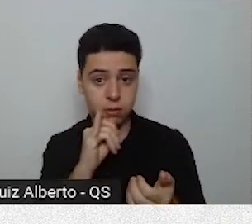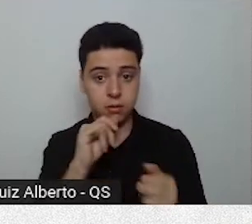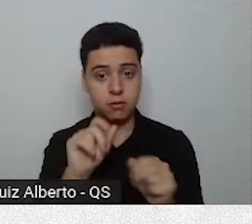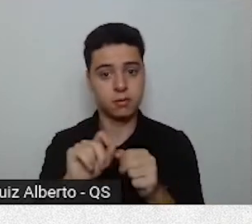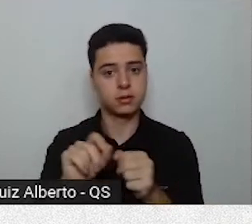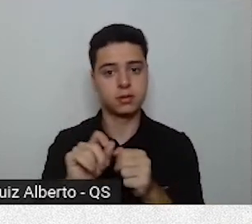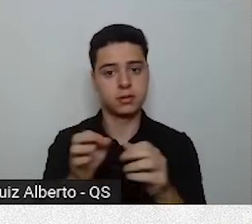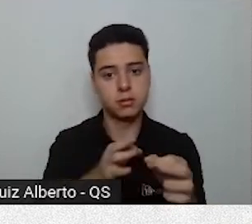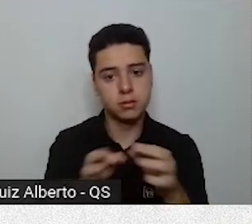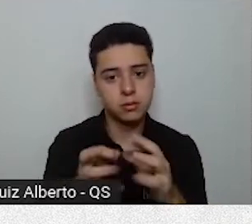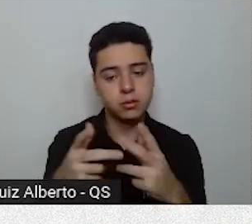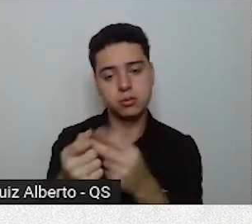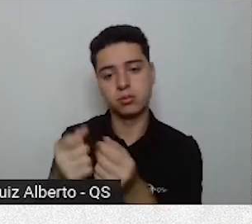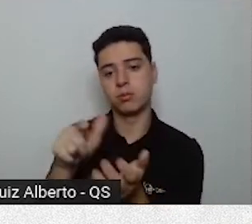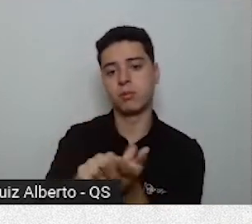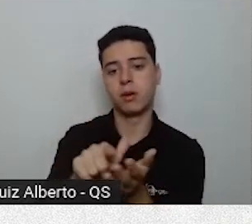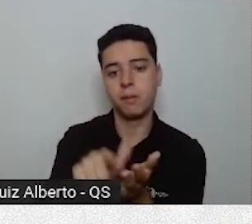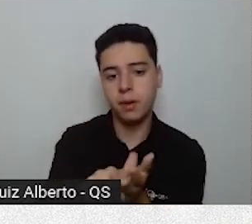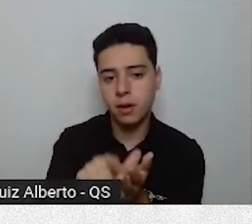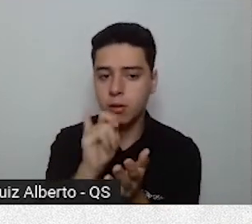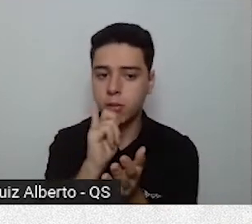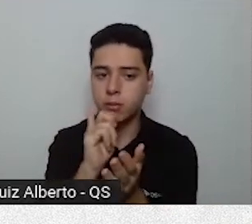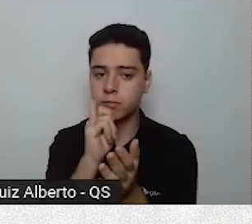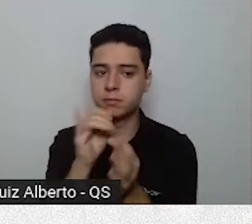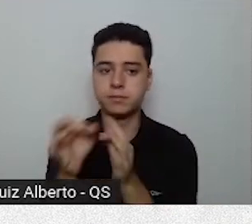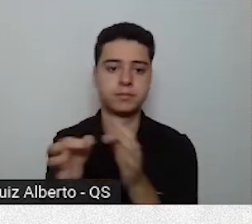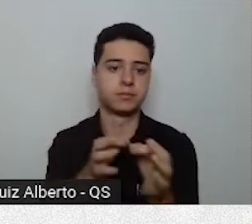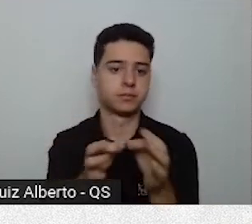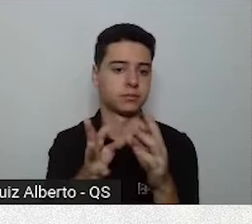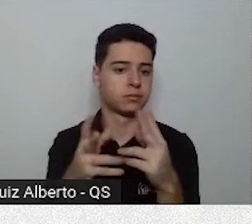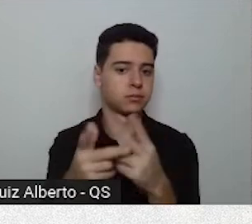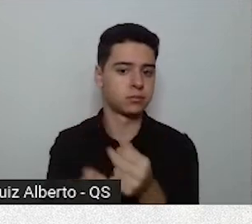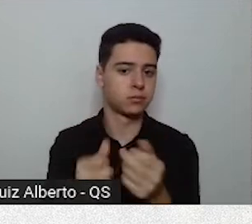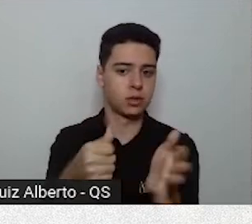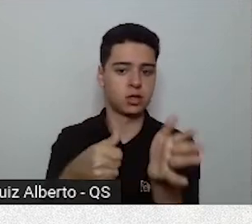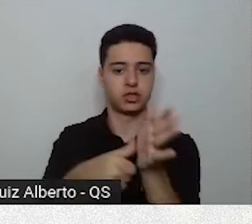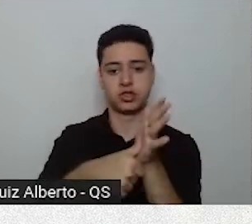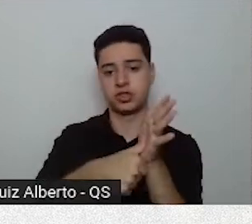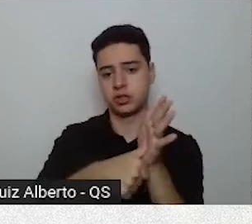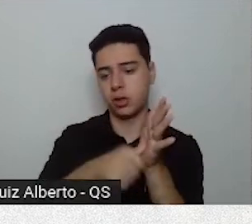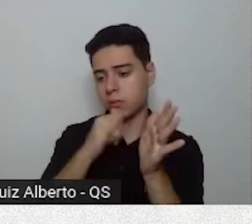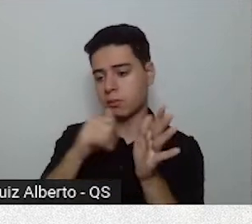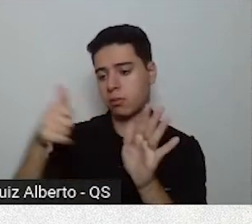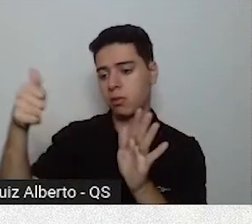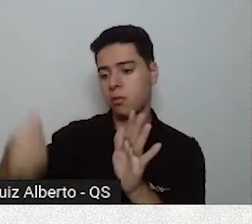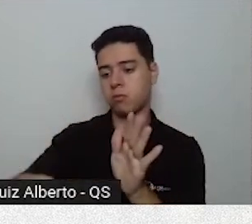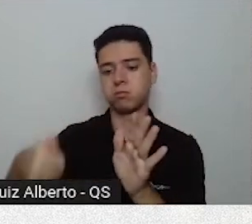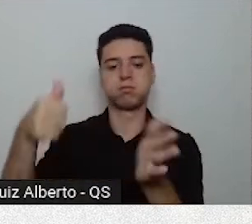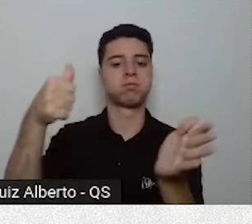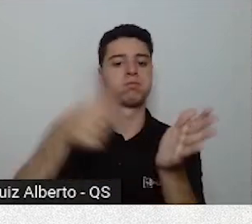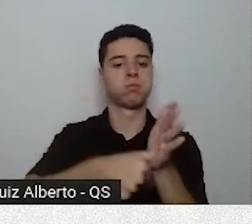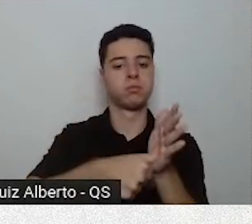nesse papel. À esquerda tem só a minha digital que eu fiz, né, com a tinta da beterraba.